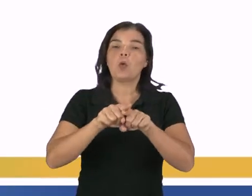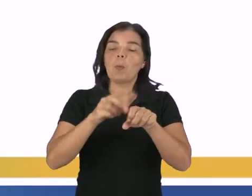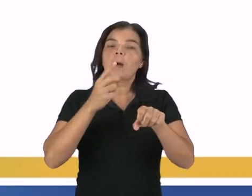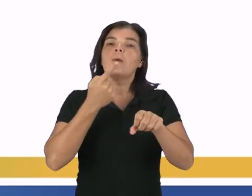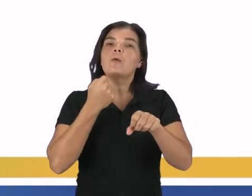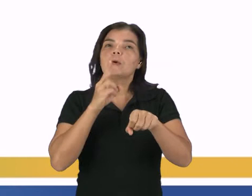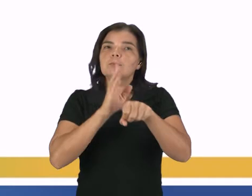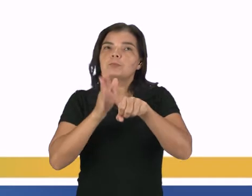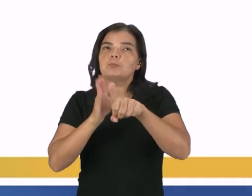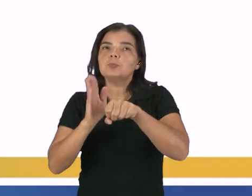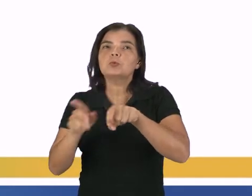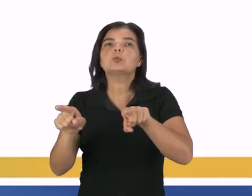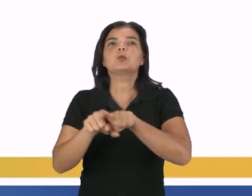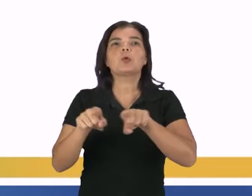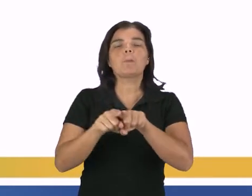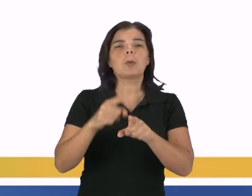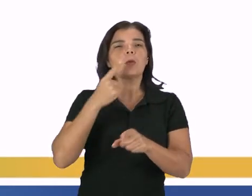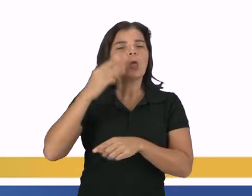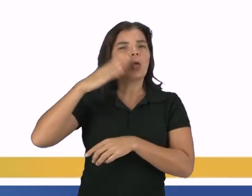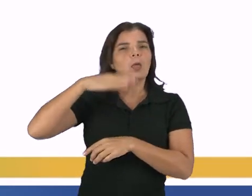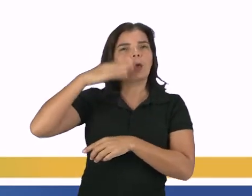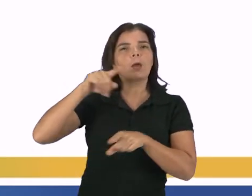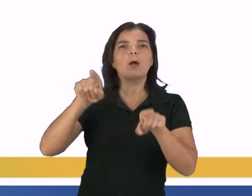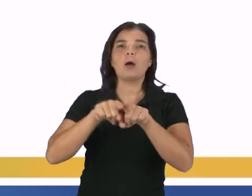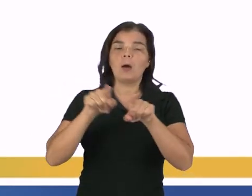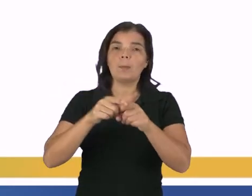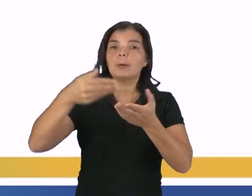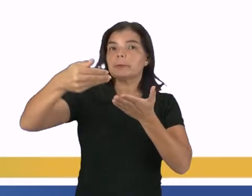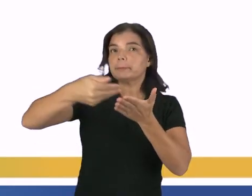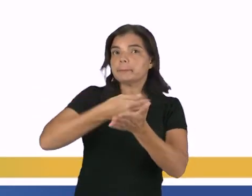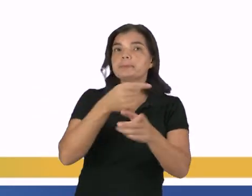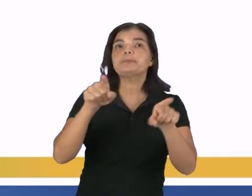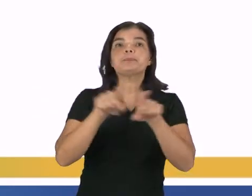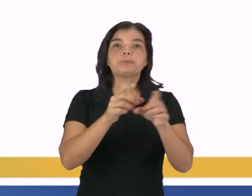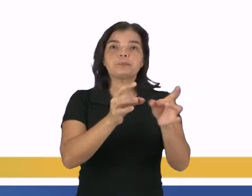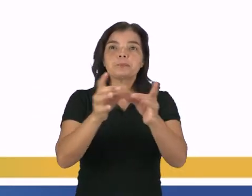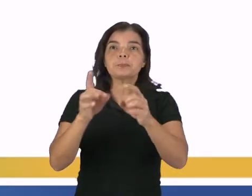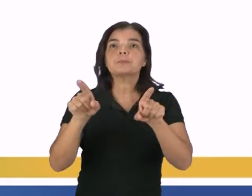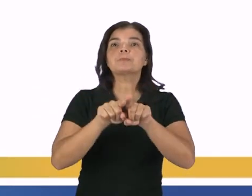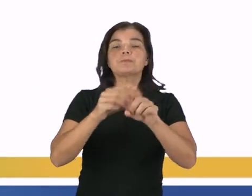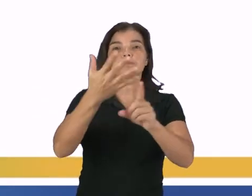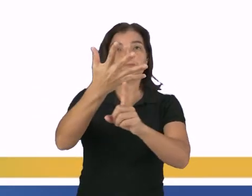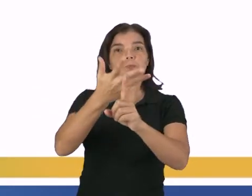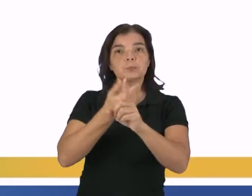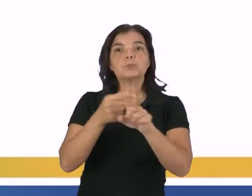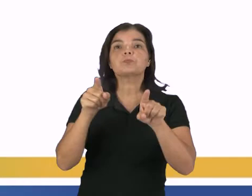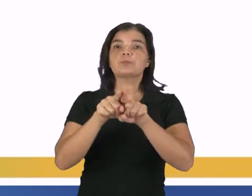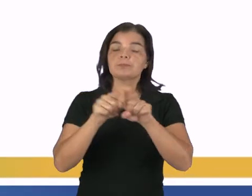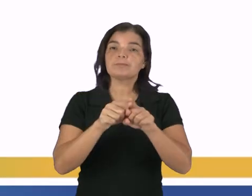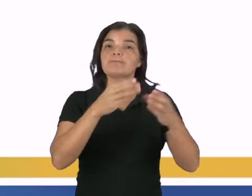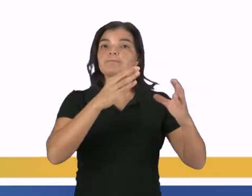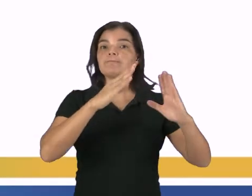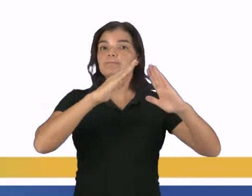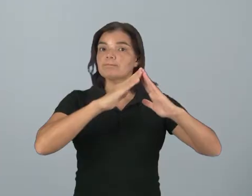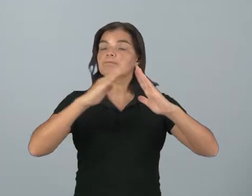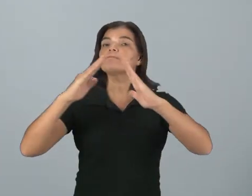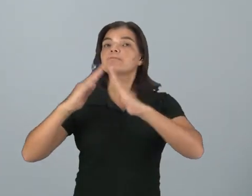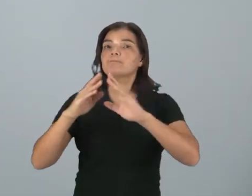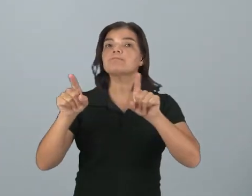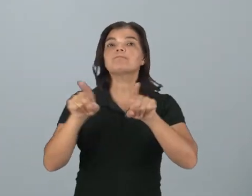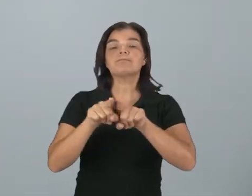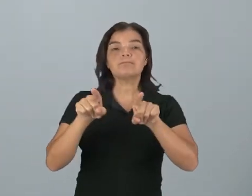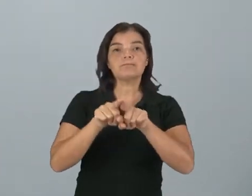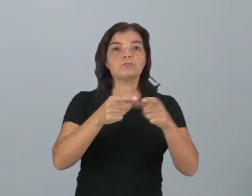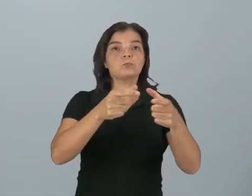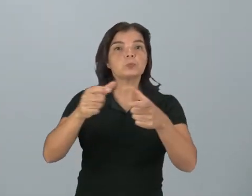chocolate, feijão, abóbora, pimenta, melão, abacate e comercializavam artesanato com as populações vizinhas. Os astecas também